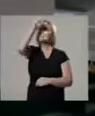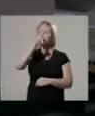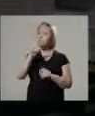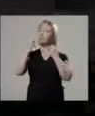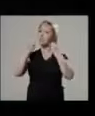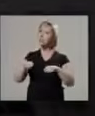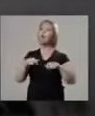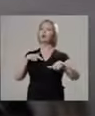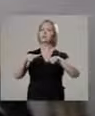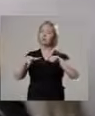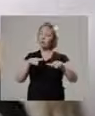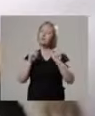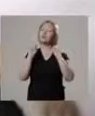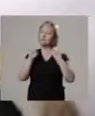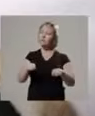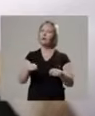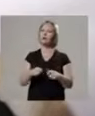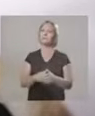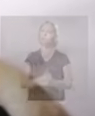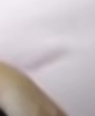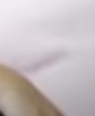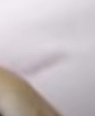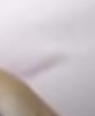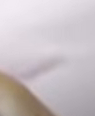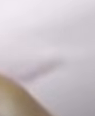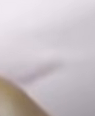pessoa deficiente.